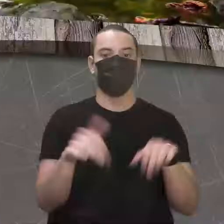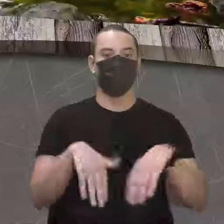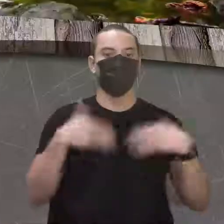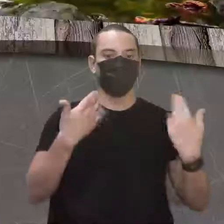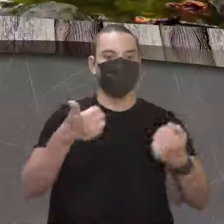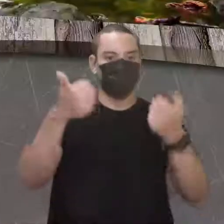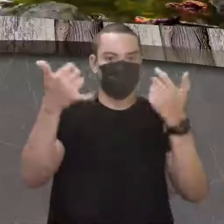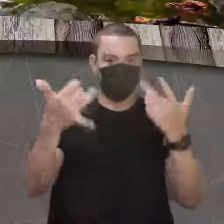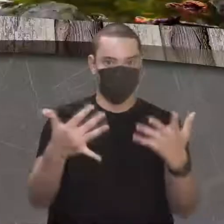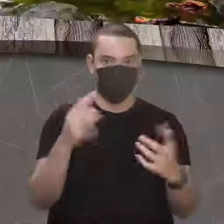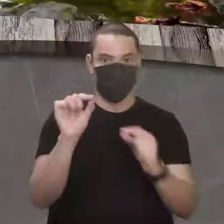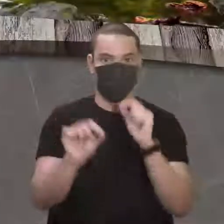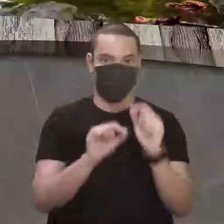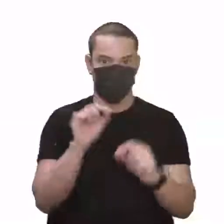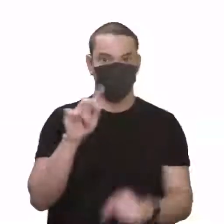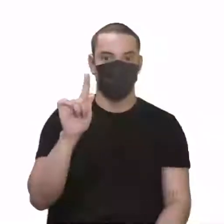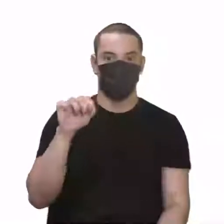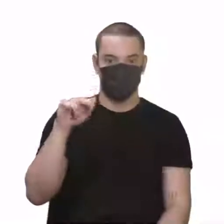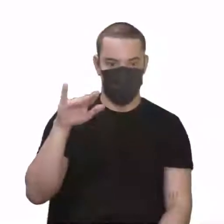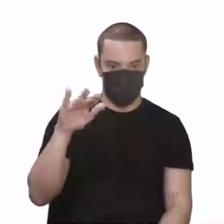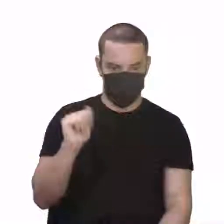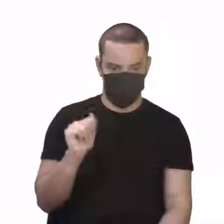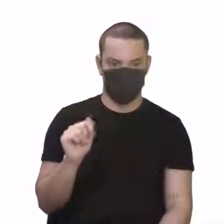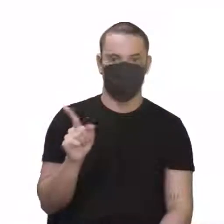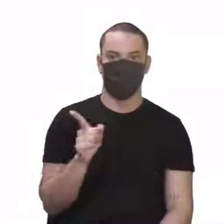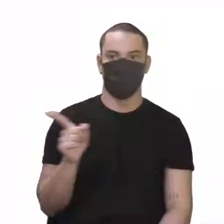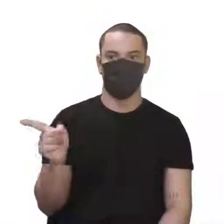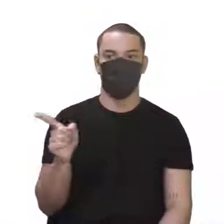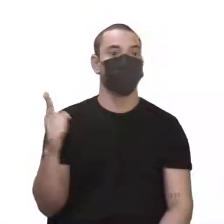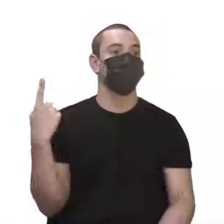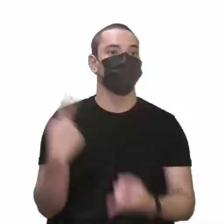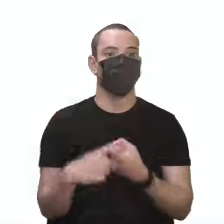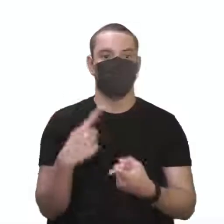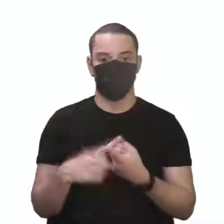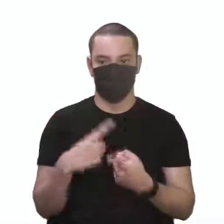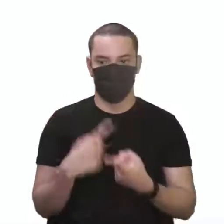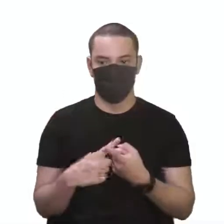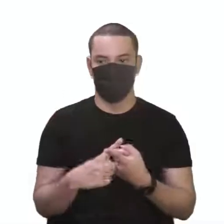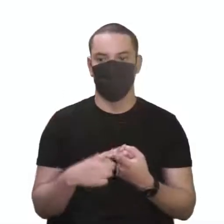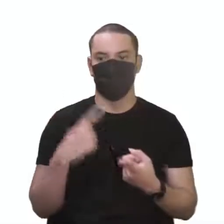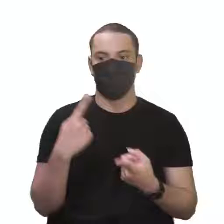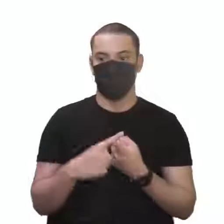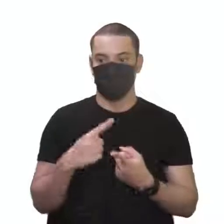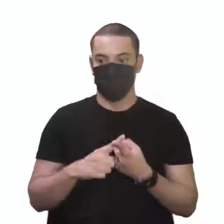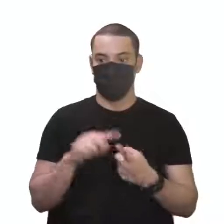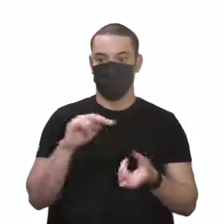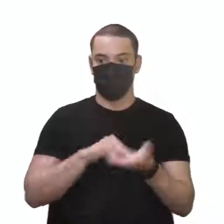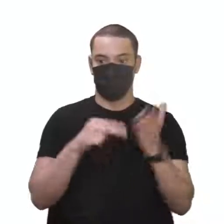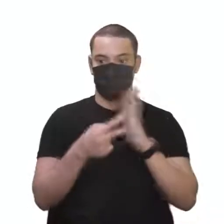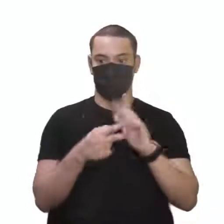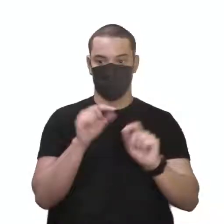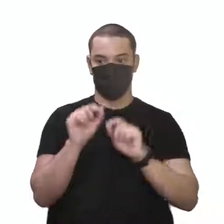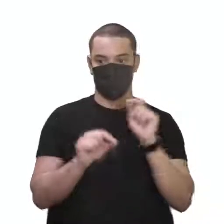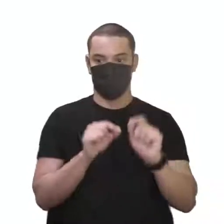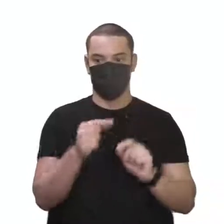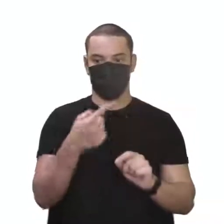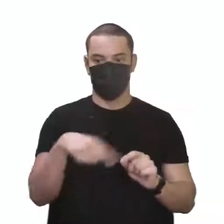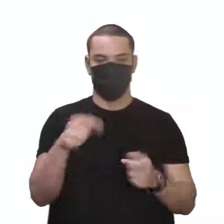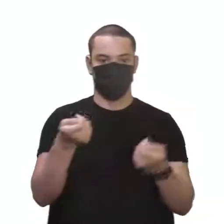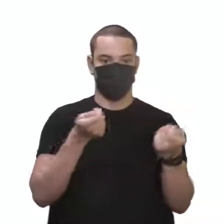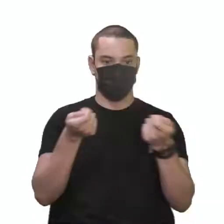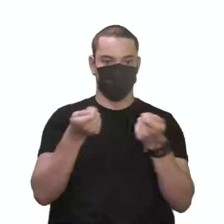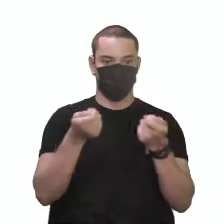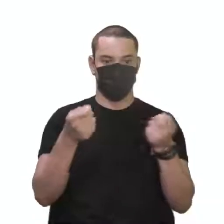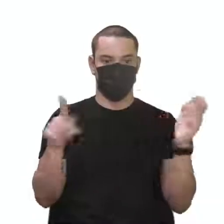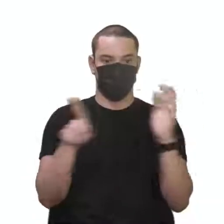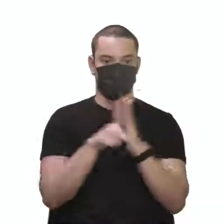dessa regulação gênica, joga lá no quadro. Por que essa regulação gênica? Porque são justamente os genes que vão estar sendo